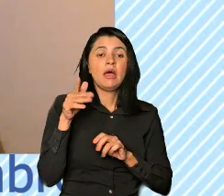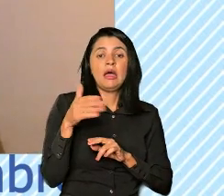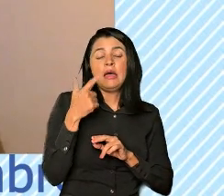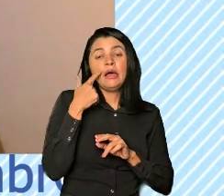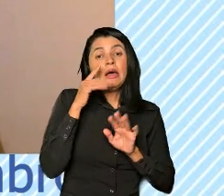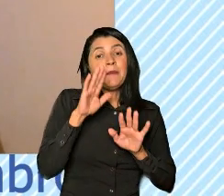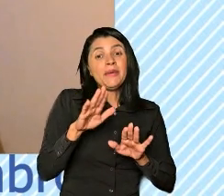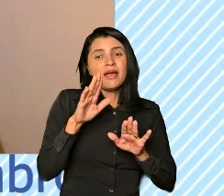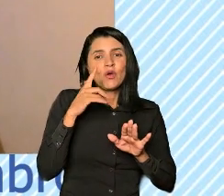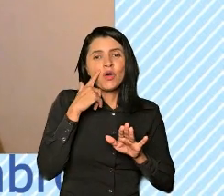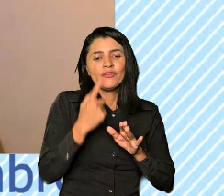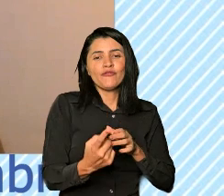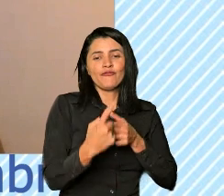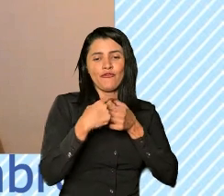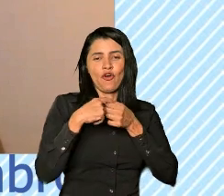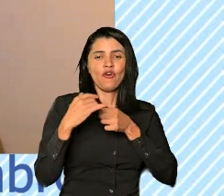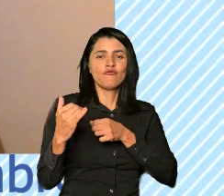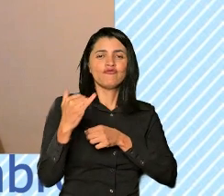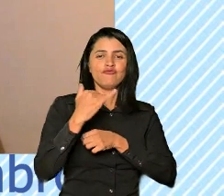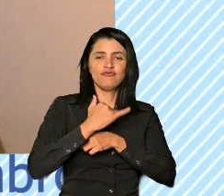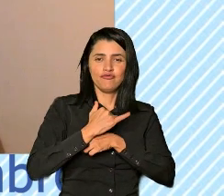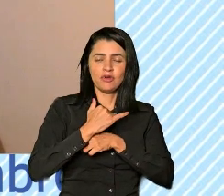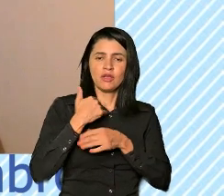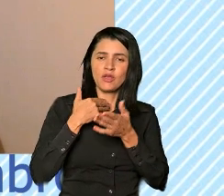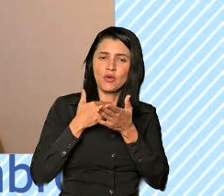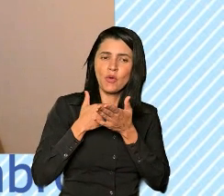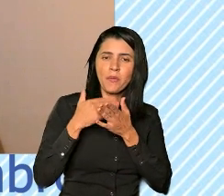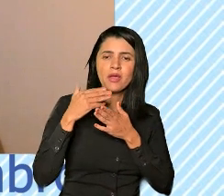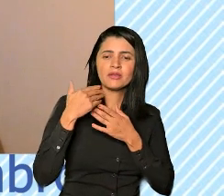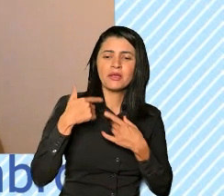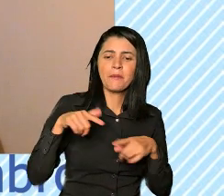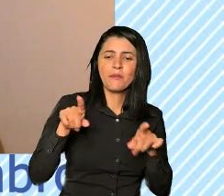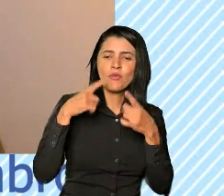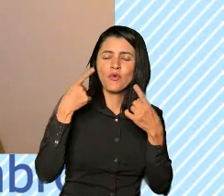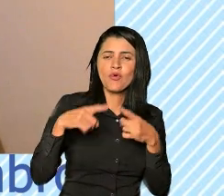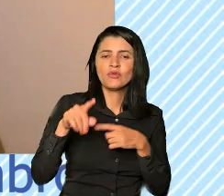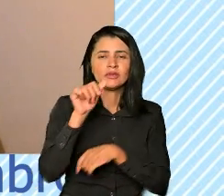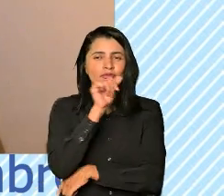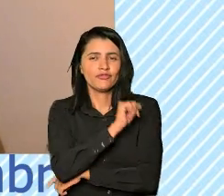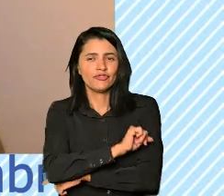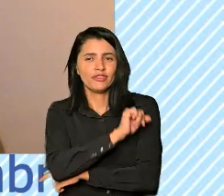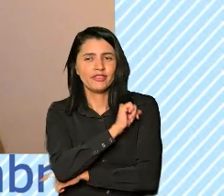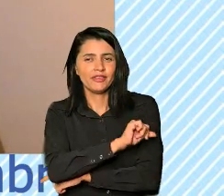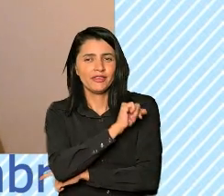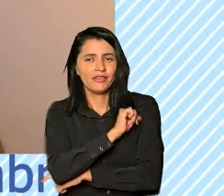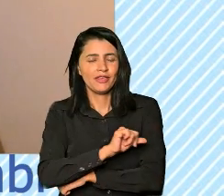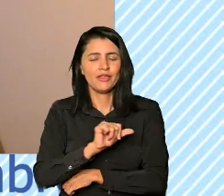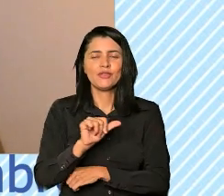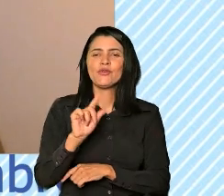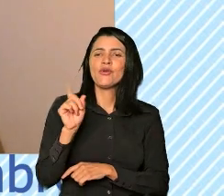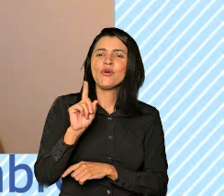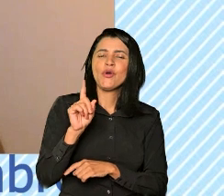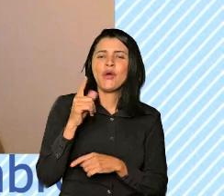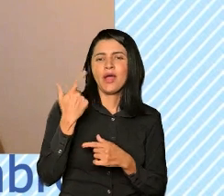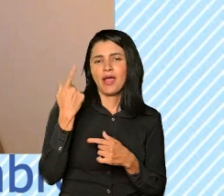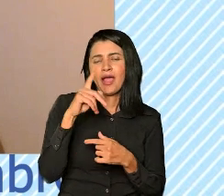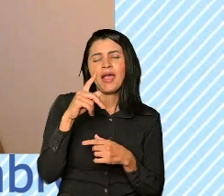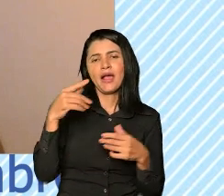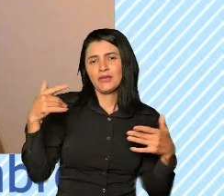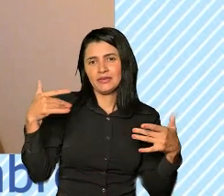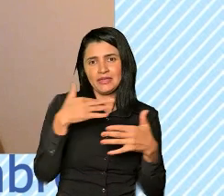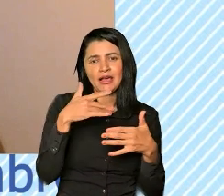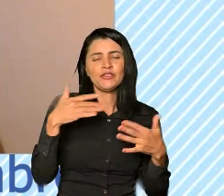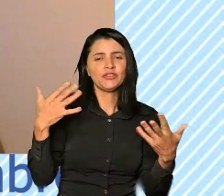tal. Mas quando ela volta no avião e começa a tocar a música do Rio de Janeiro, não é a cidade, eu acho que é a